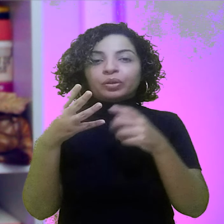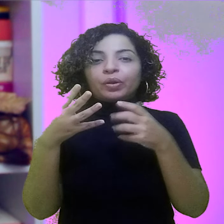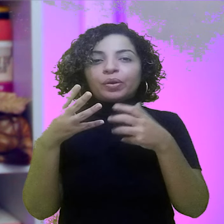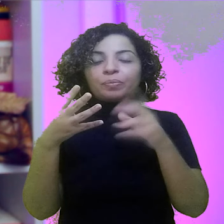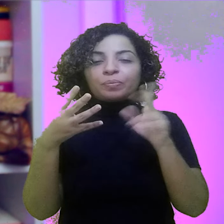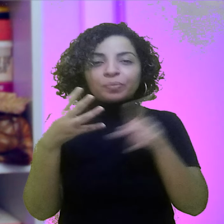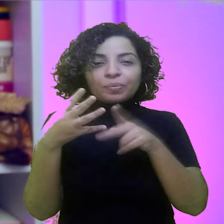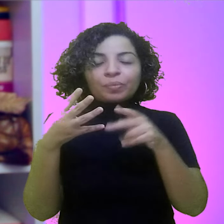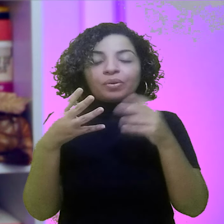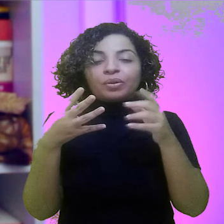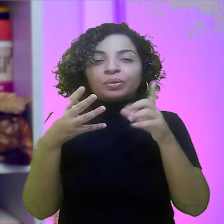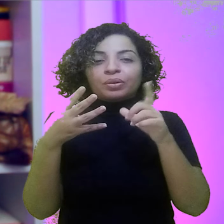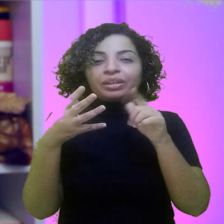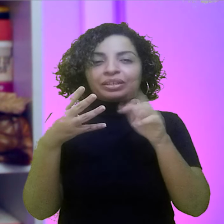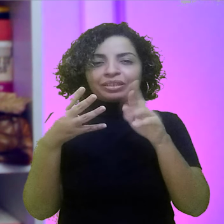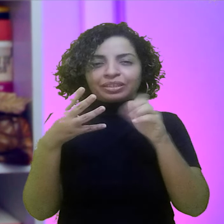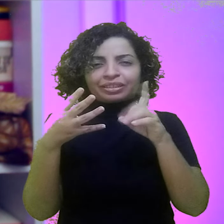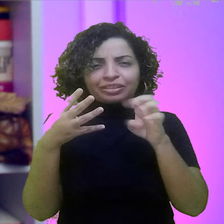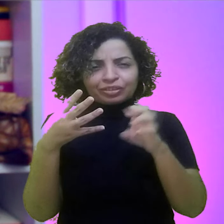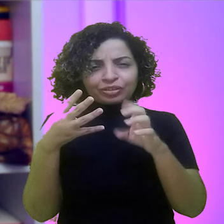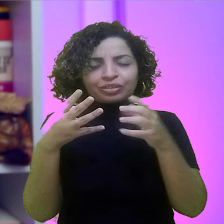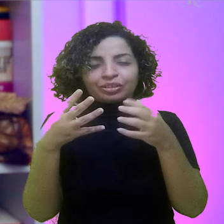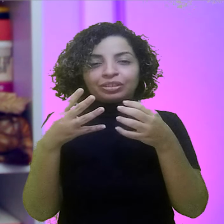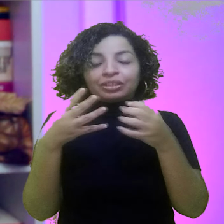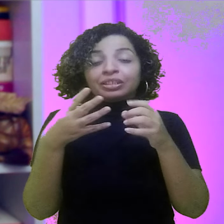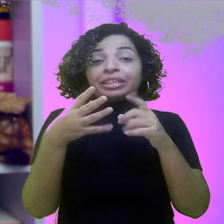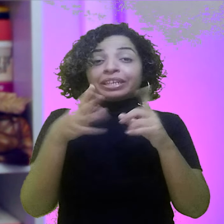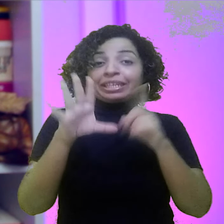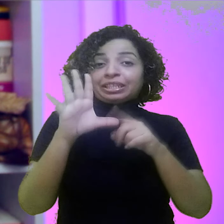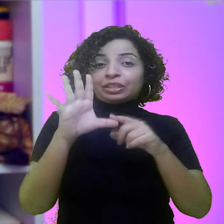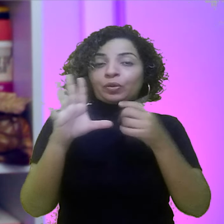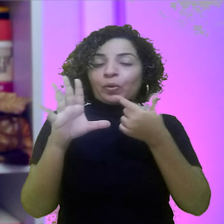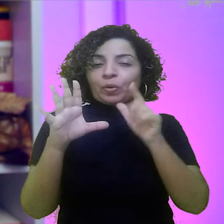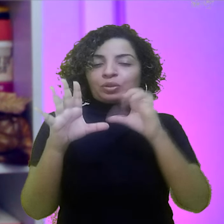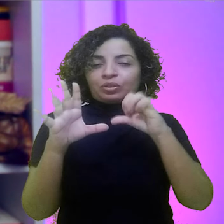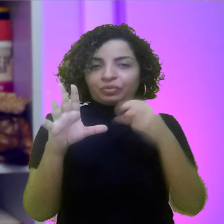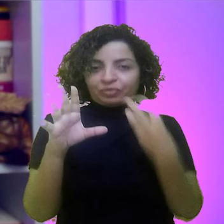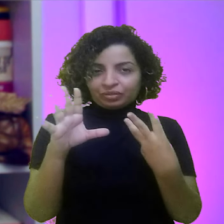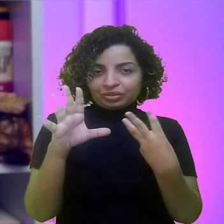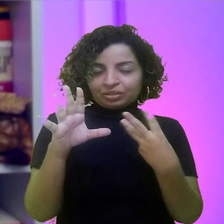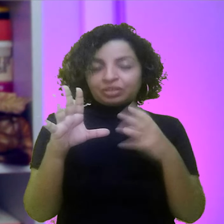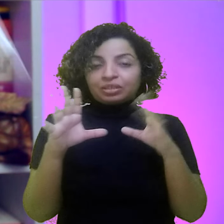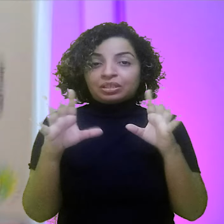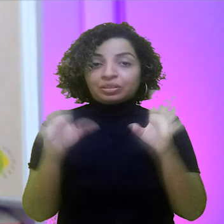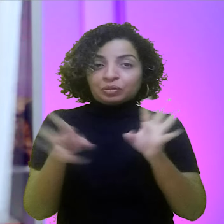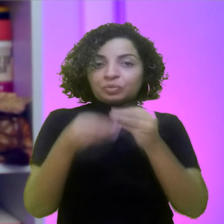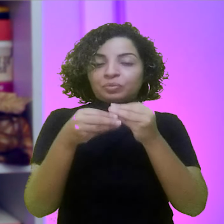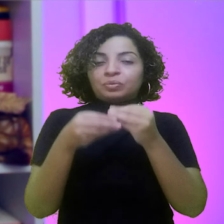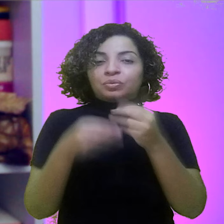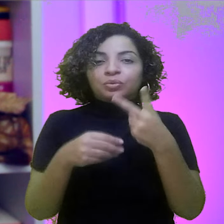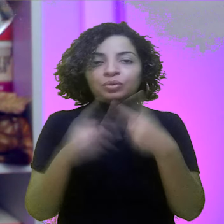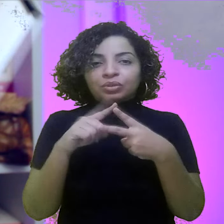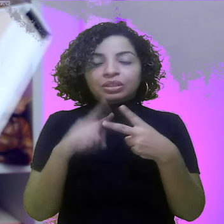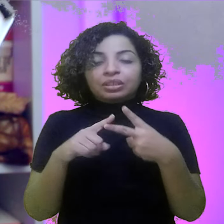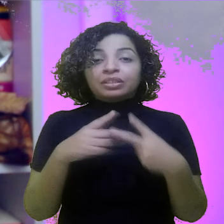Copo de Leite, de 85, e Dizem que os Cães Veem Coisas, de 93. Os dois volumes foram organizados pela